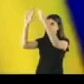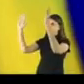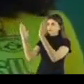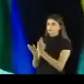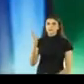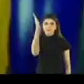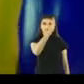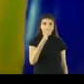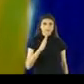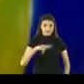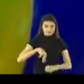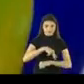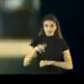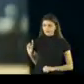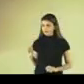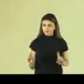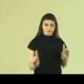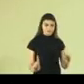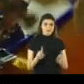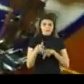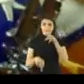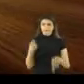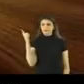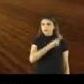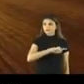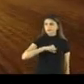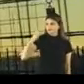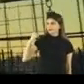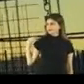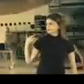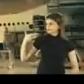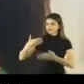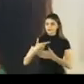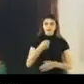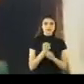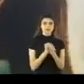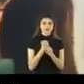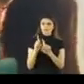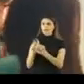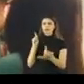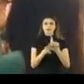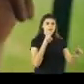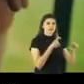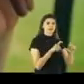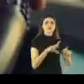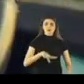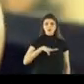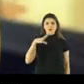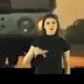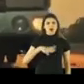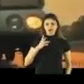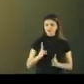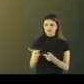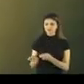Brasil, a nação de um povo heróico. Somos há 200 anos brasileiros independentes graças à coragem